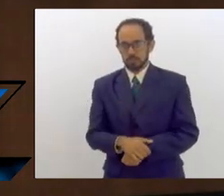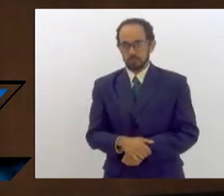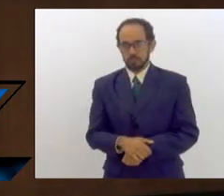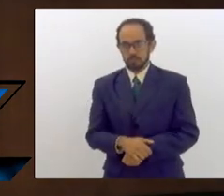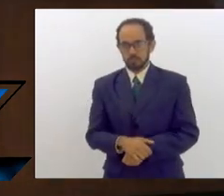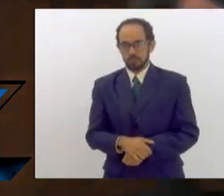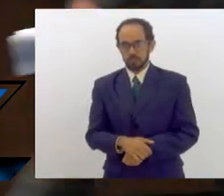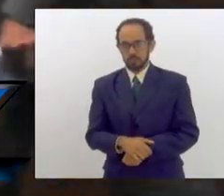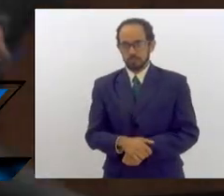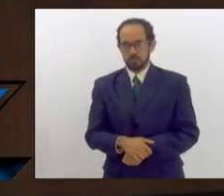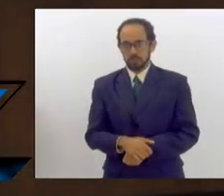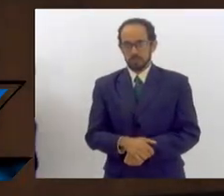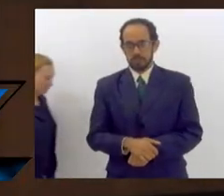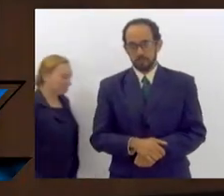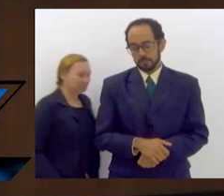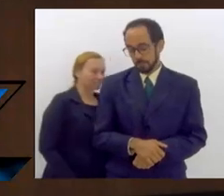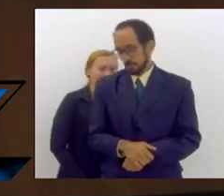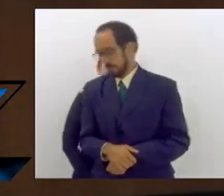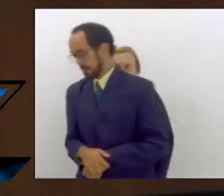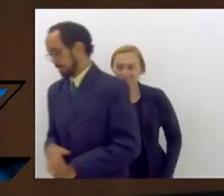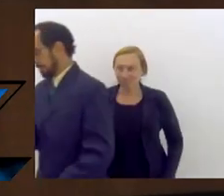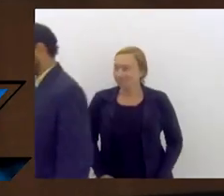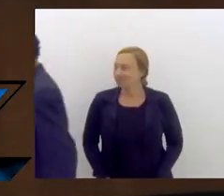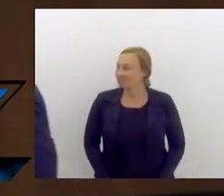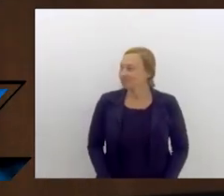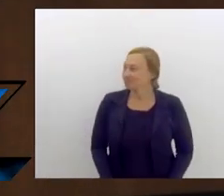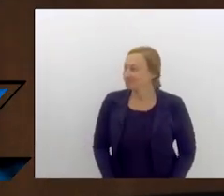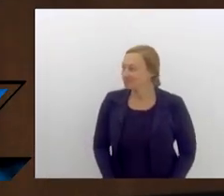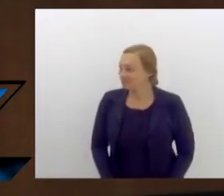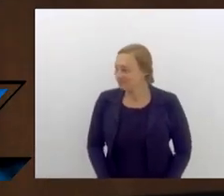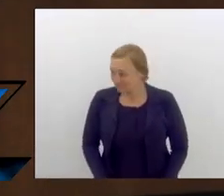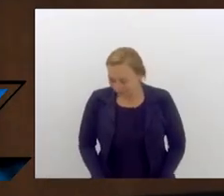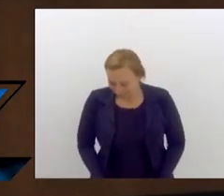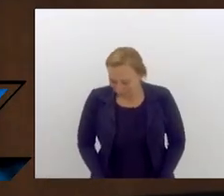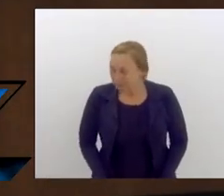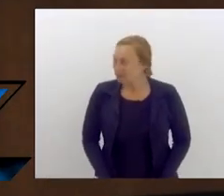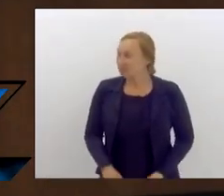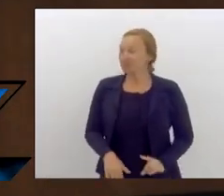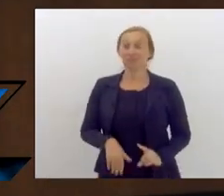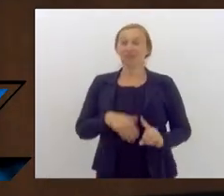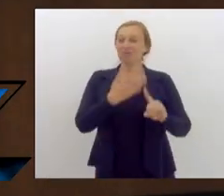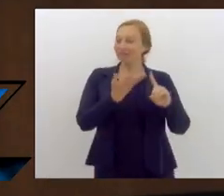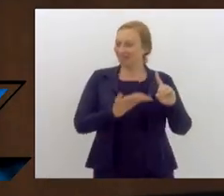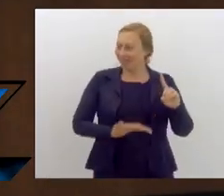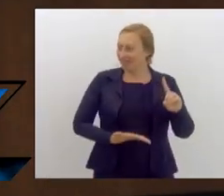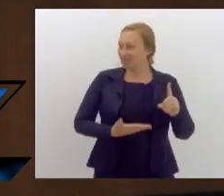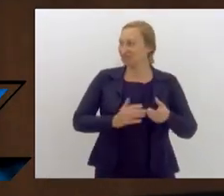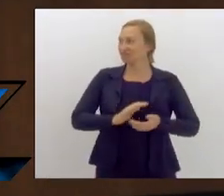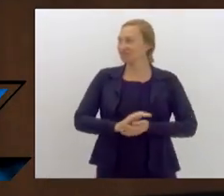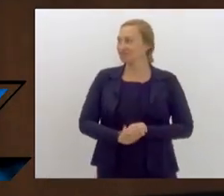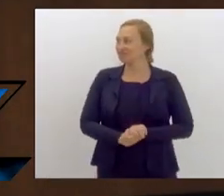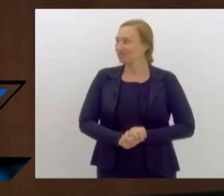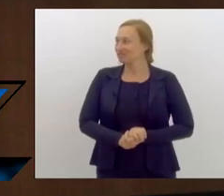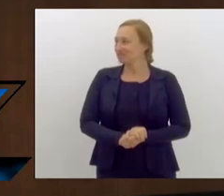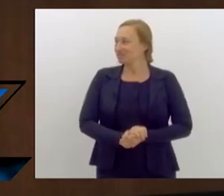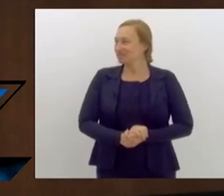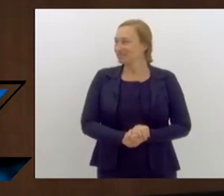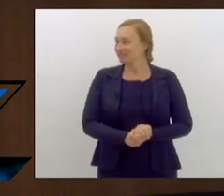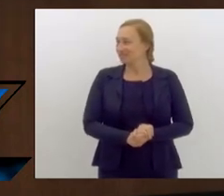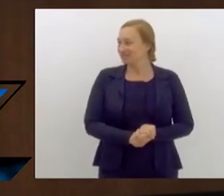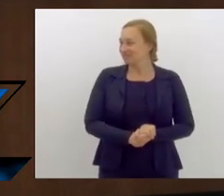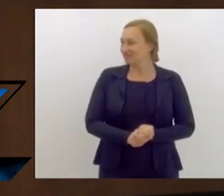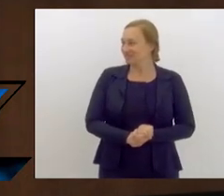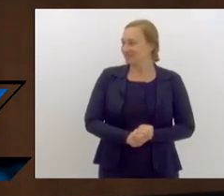que eu proponho a homenagem que é uma unidade em funcionamento talvez a principal